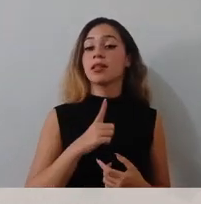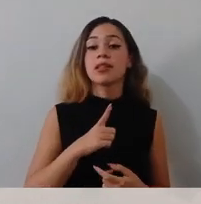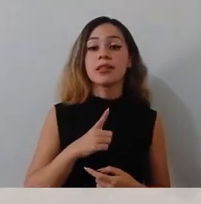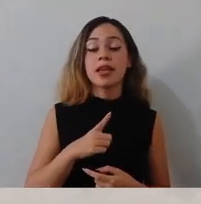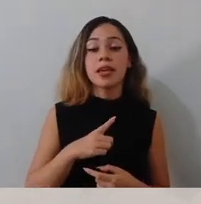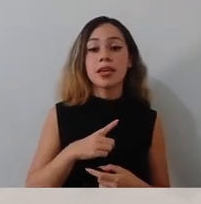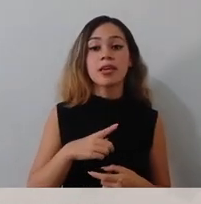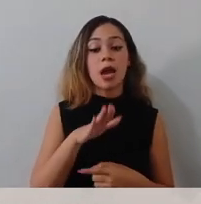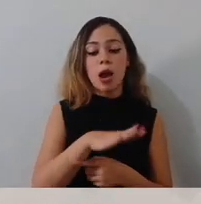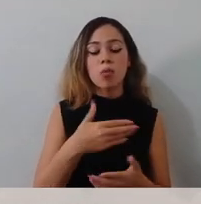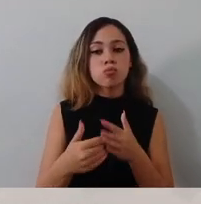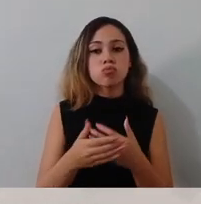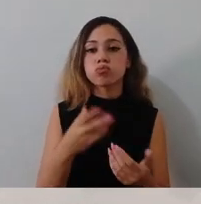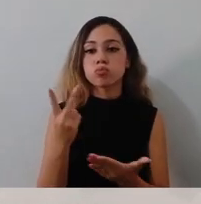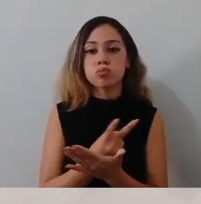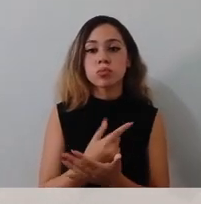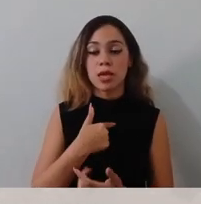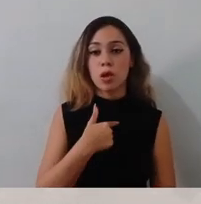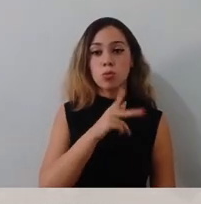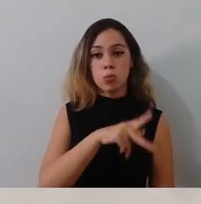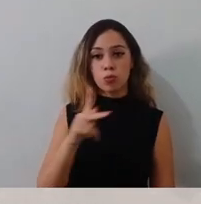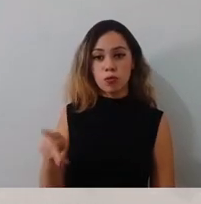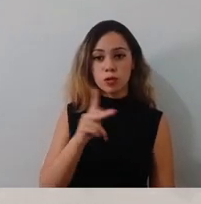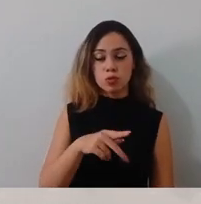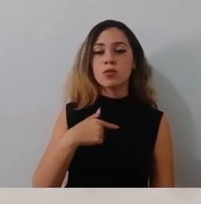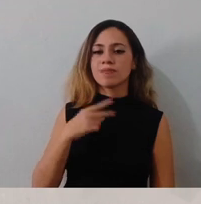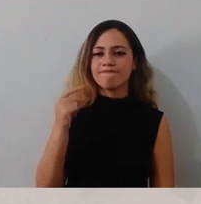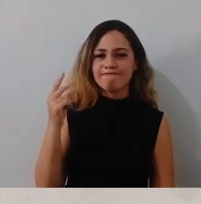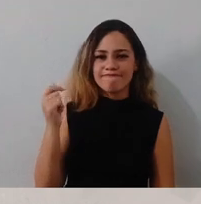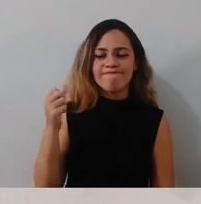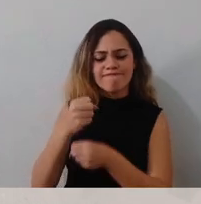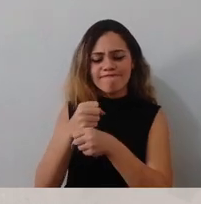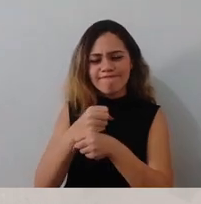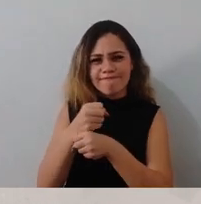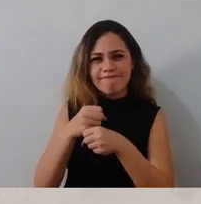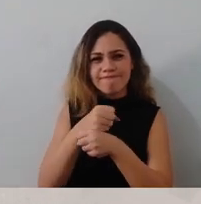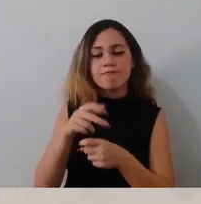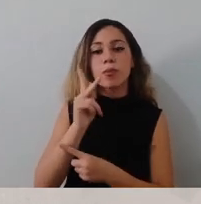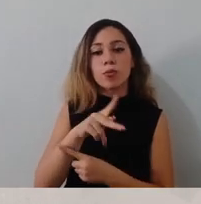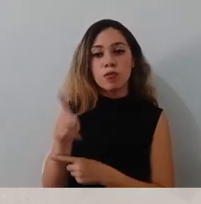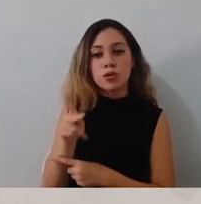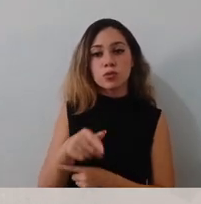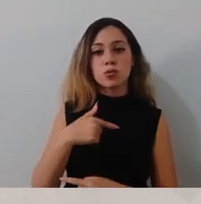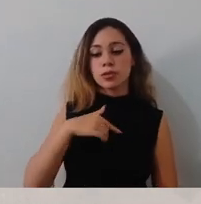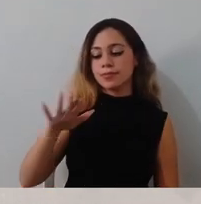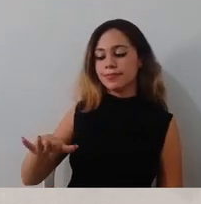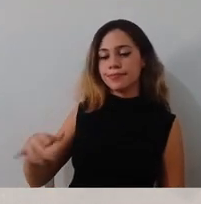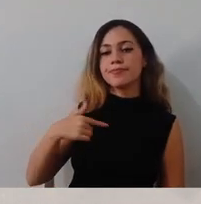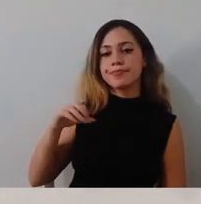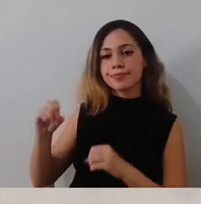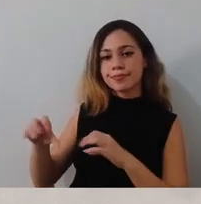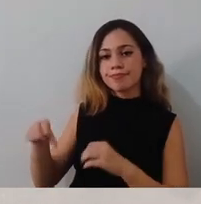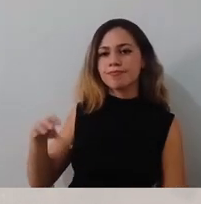Existem casos que a criança... eu sou professora, fui professora há muitos anos de educação infantil, das séries